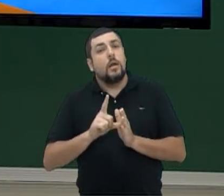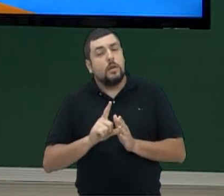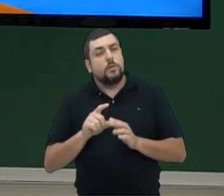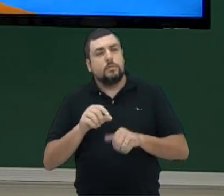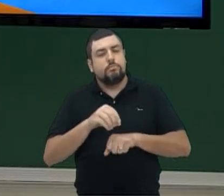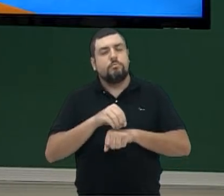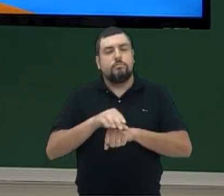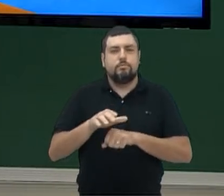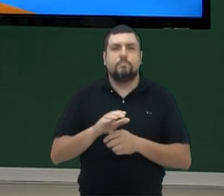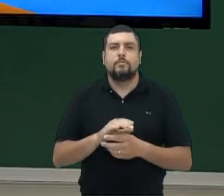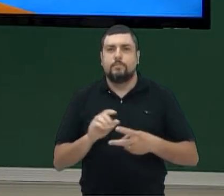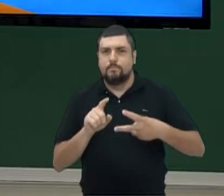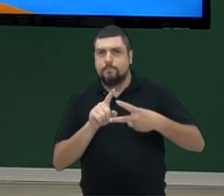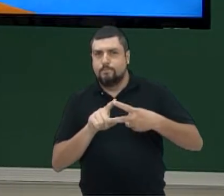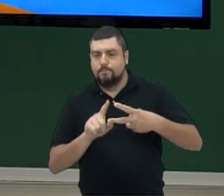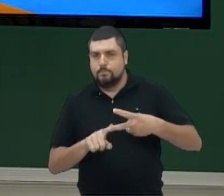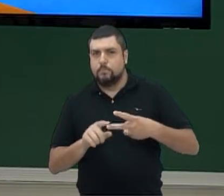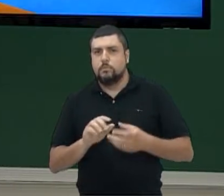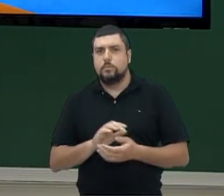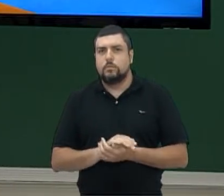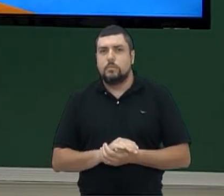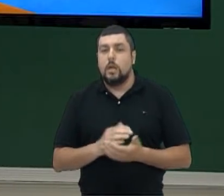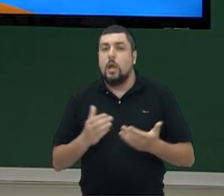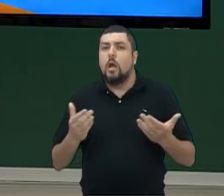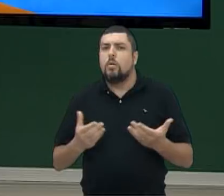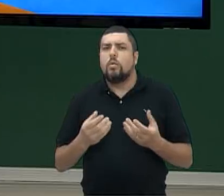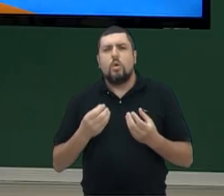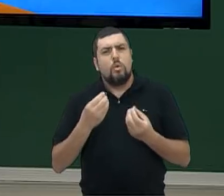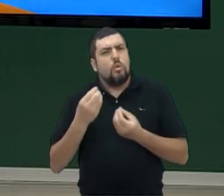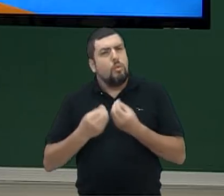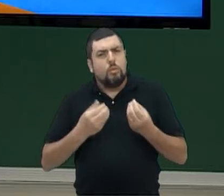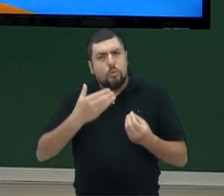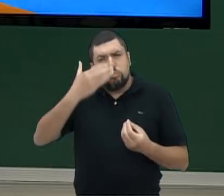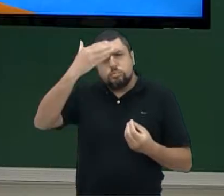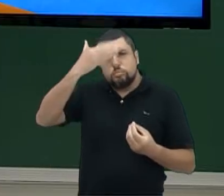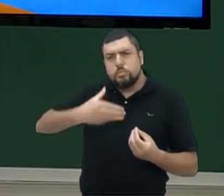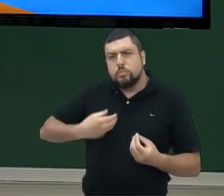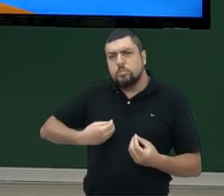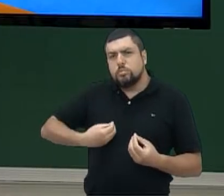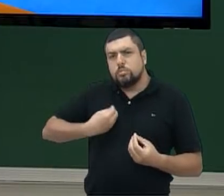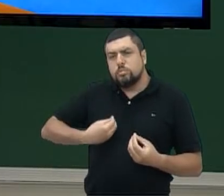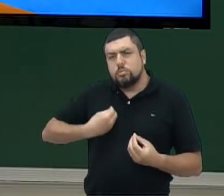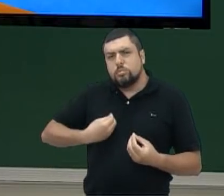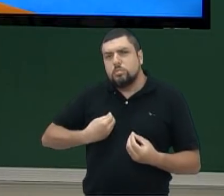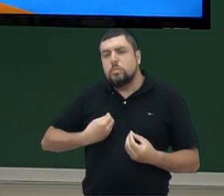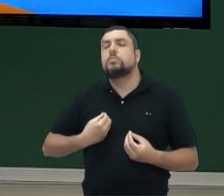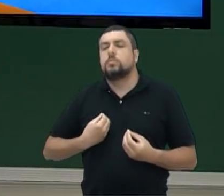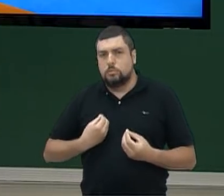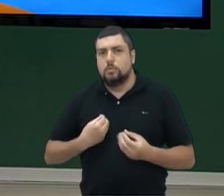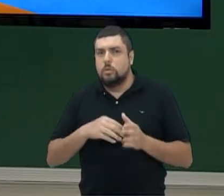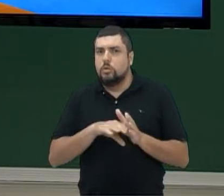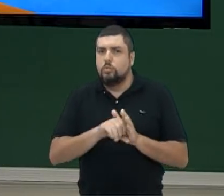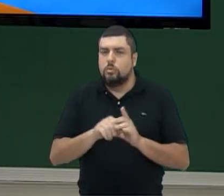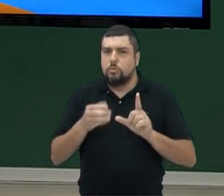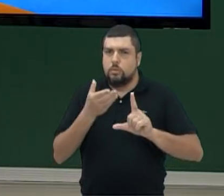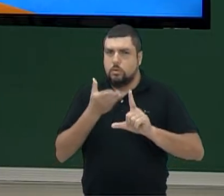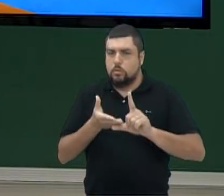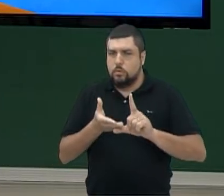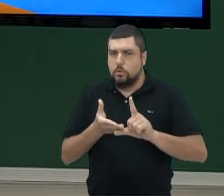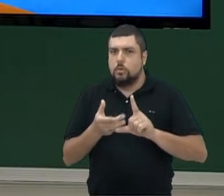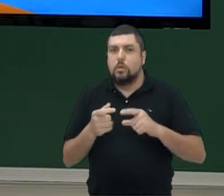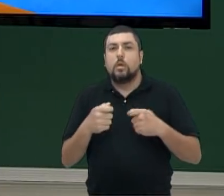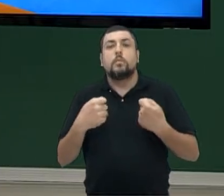você. Agora, a forma de validação da sua presença no Google Classroom mudou. Você deverá, para validar a sua